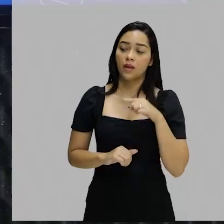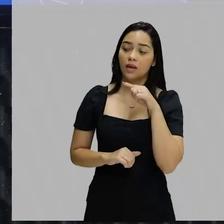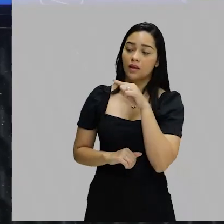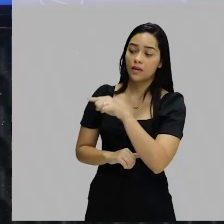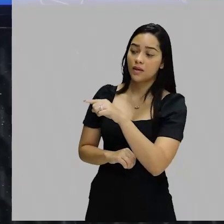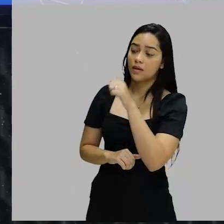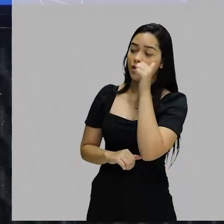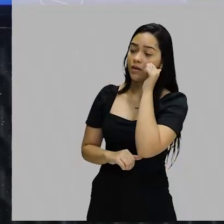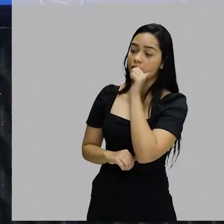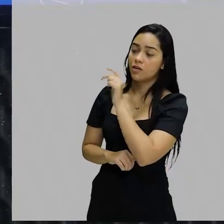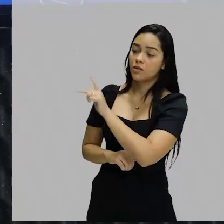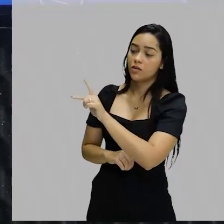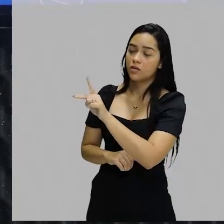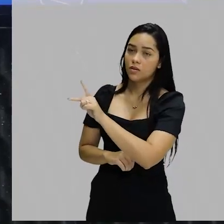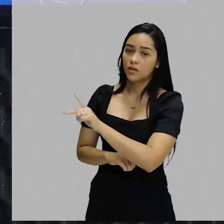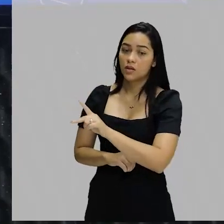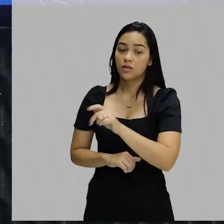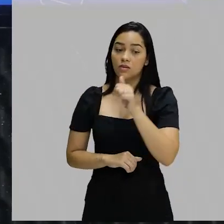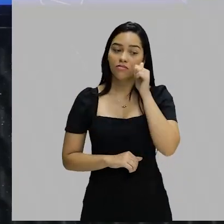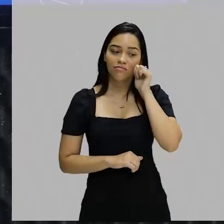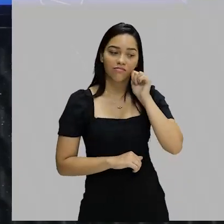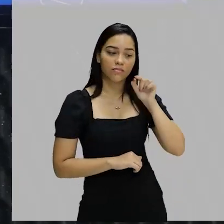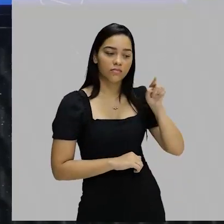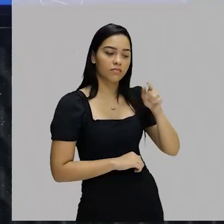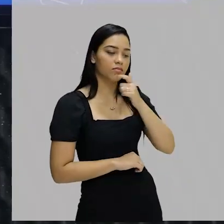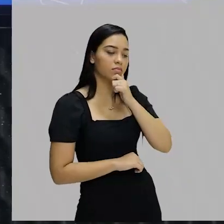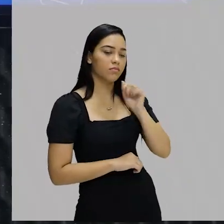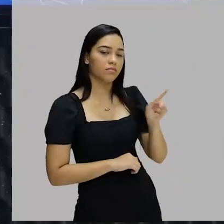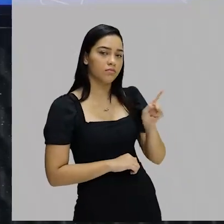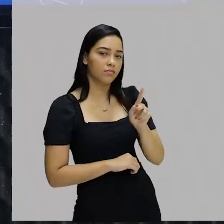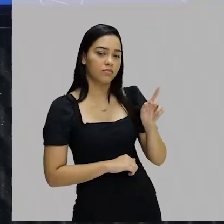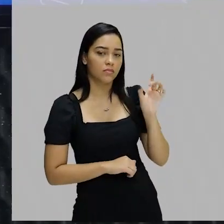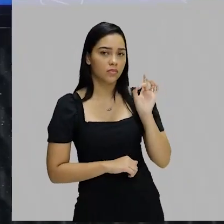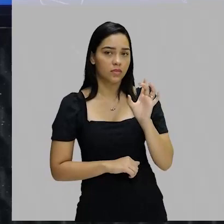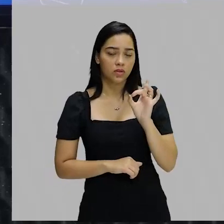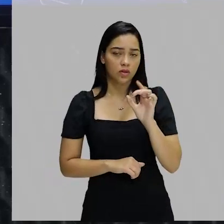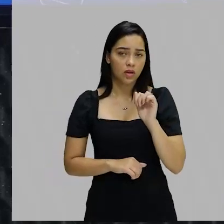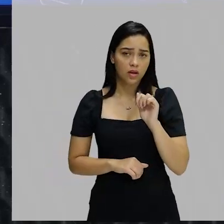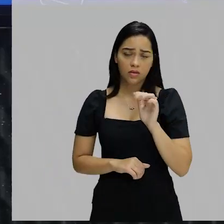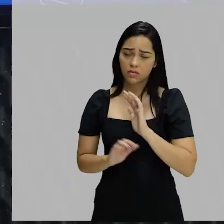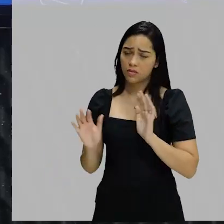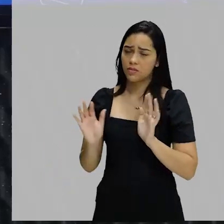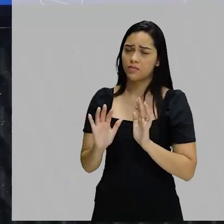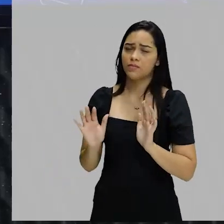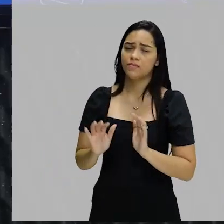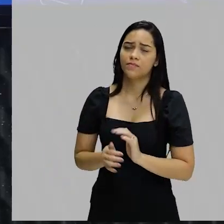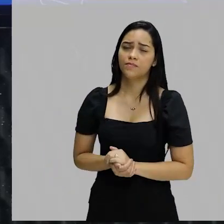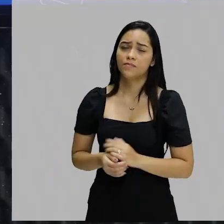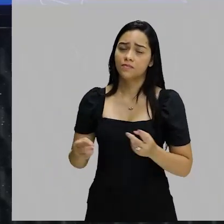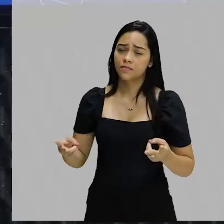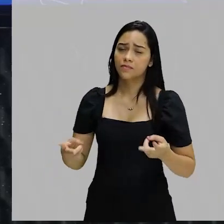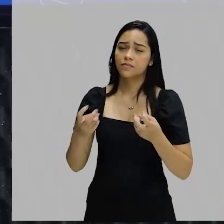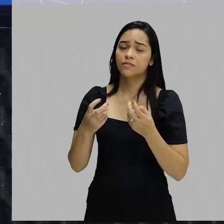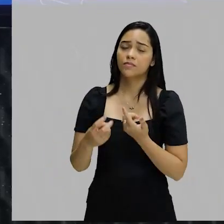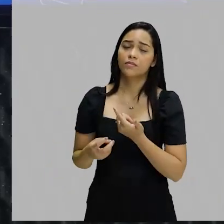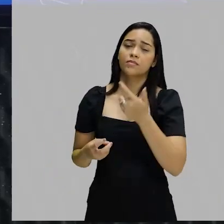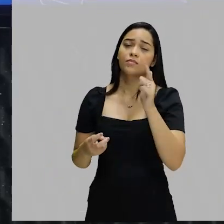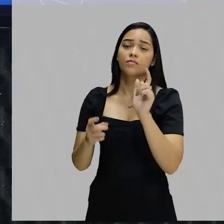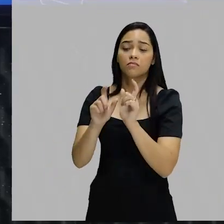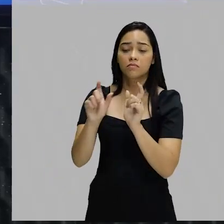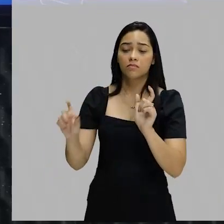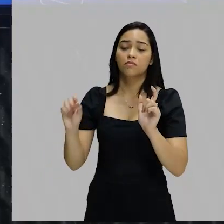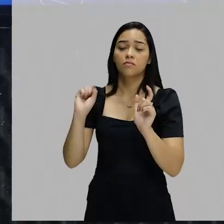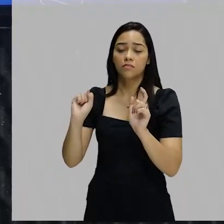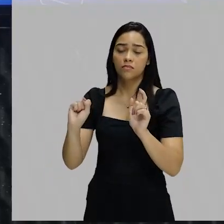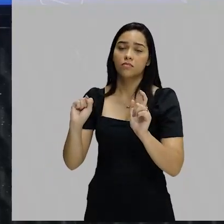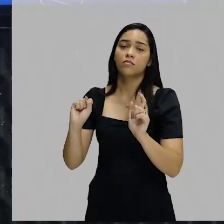docente, aquela docente. Então, determinantes não são apenas os artigos, não. Observem que outras palavras podem